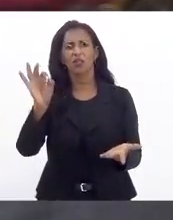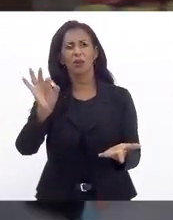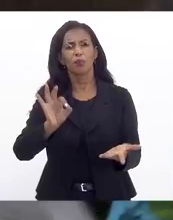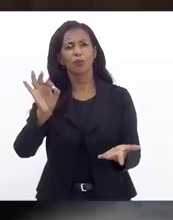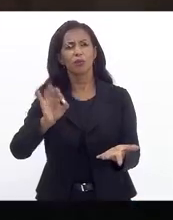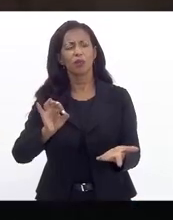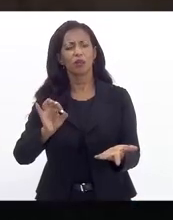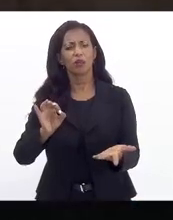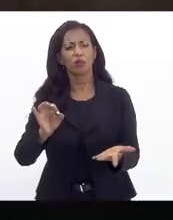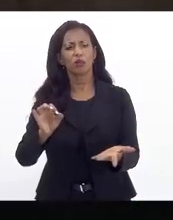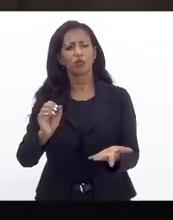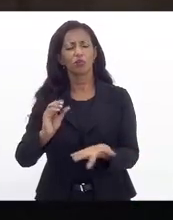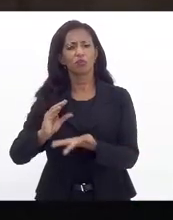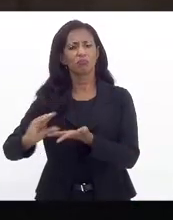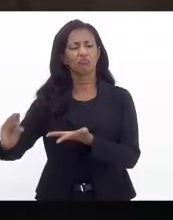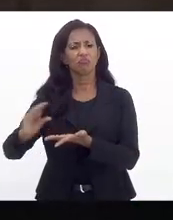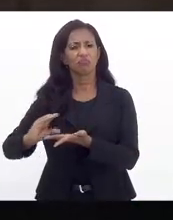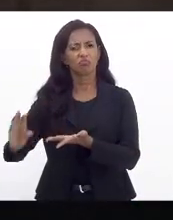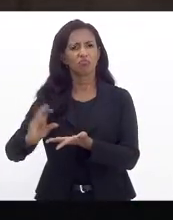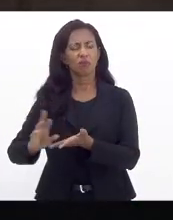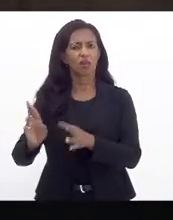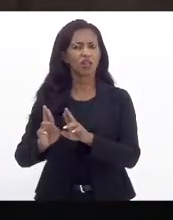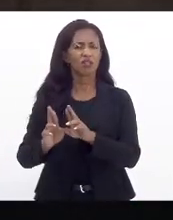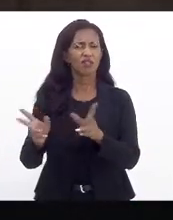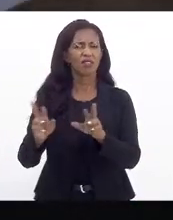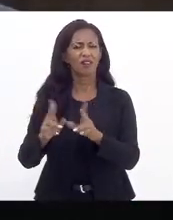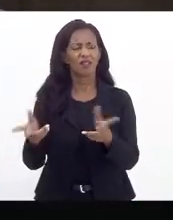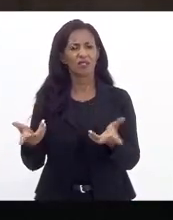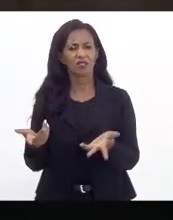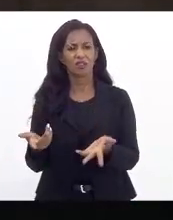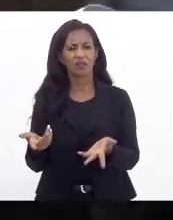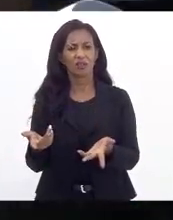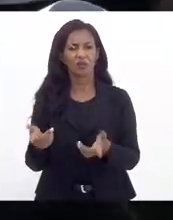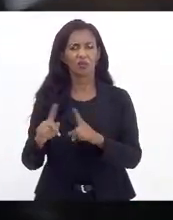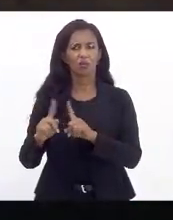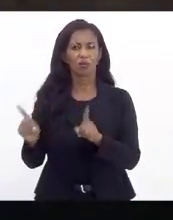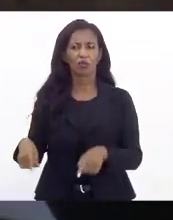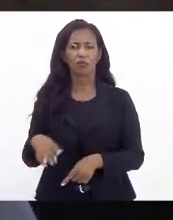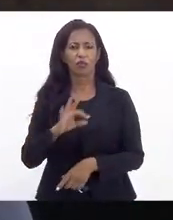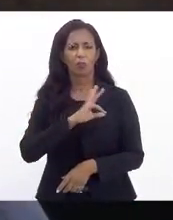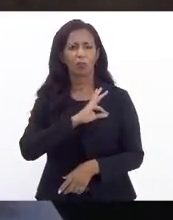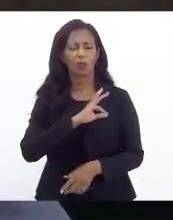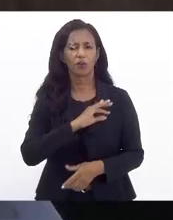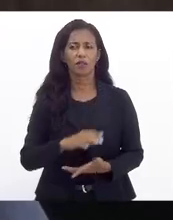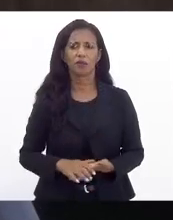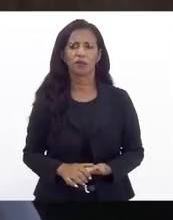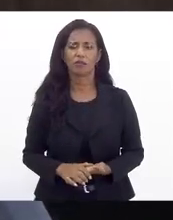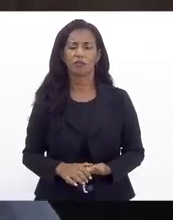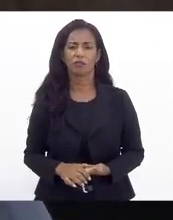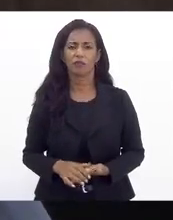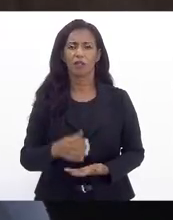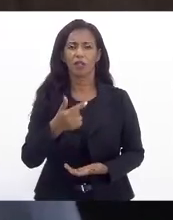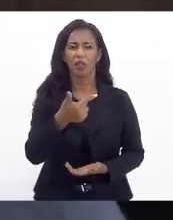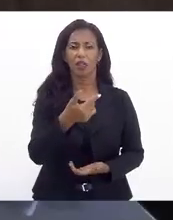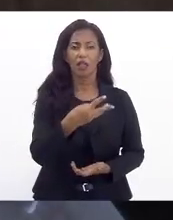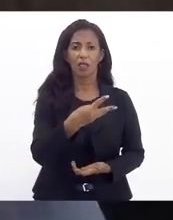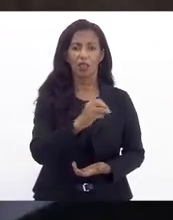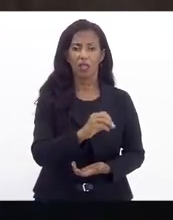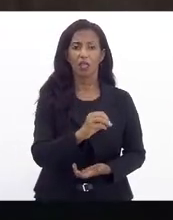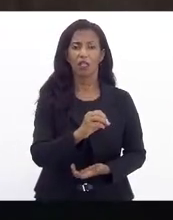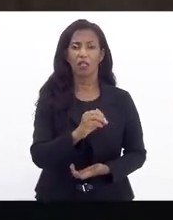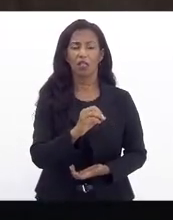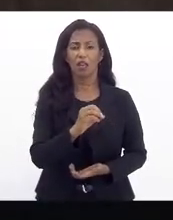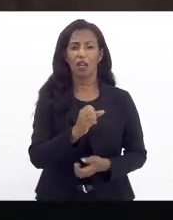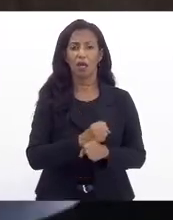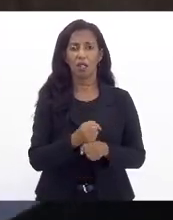contribuição porque é diferente para os servidores policiais são 30 anos de contribuição